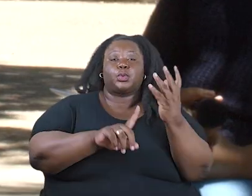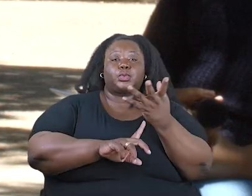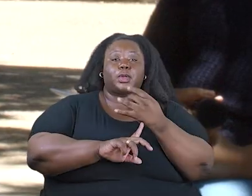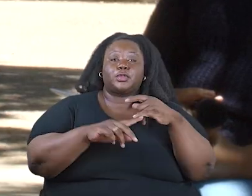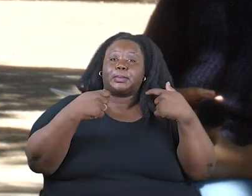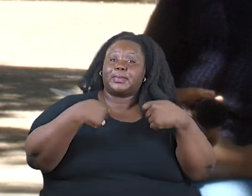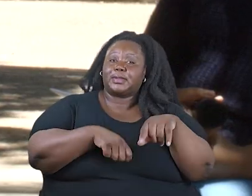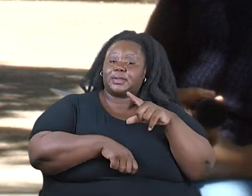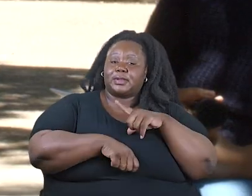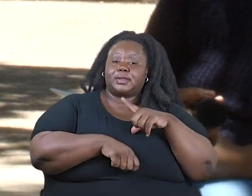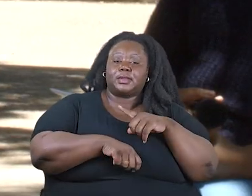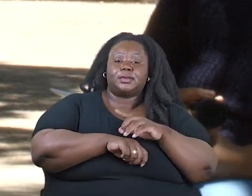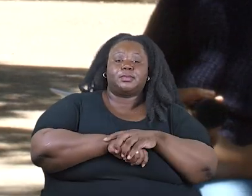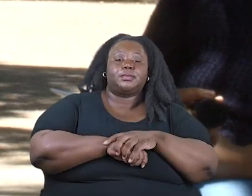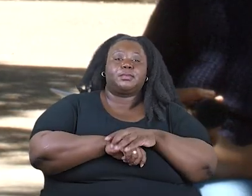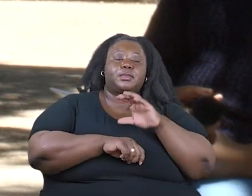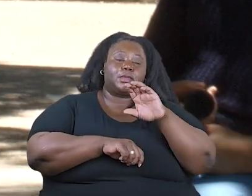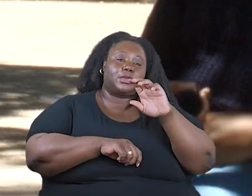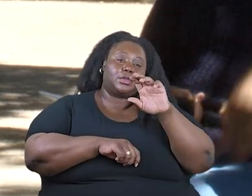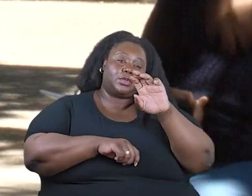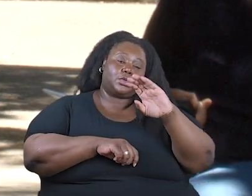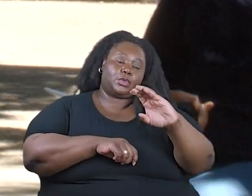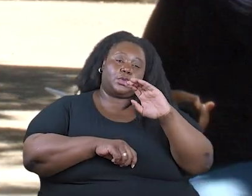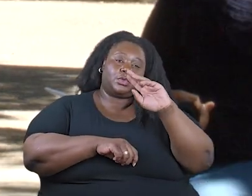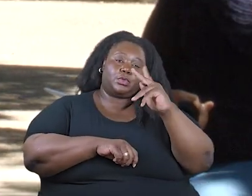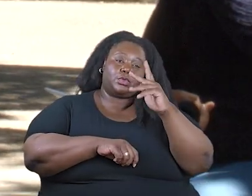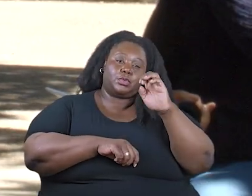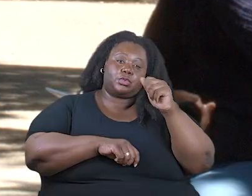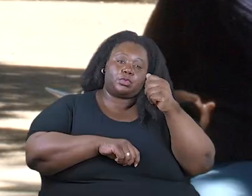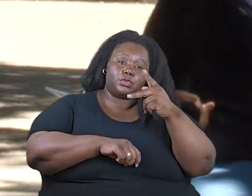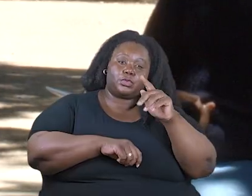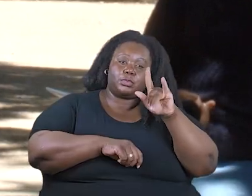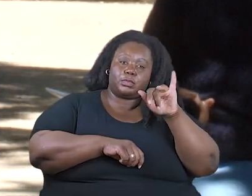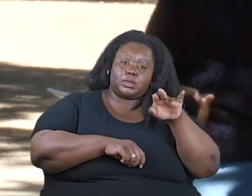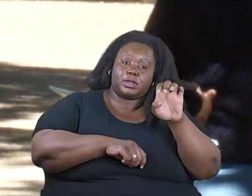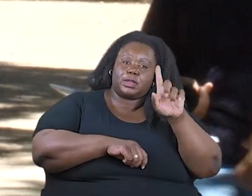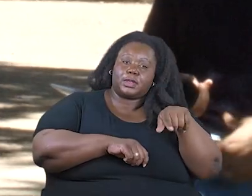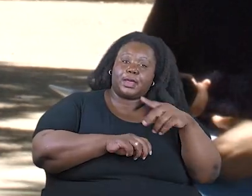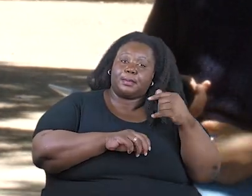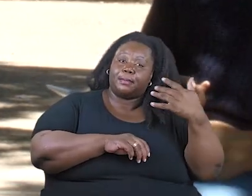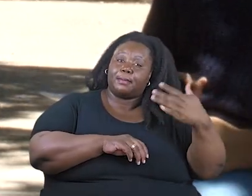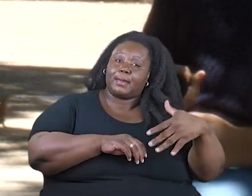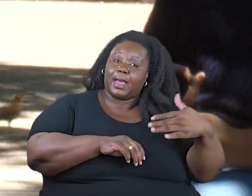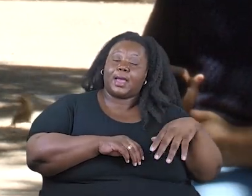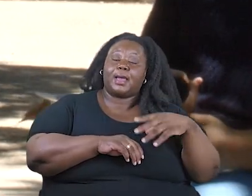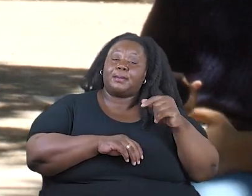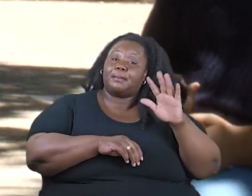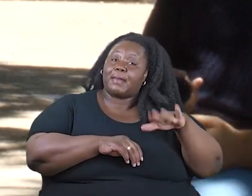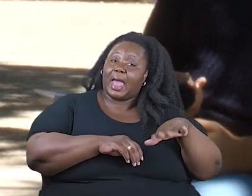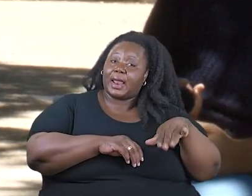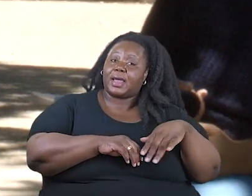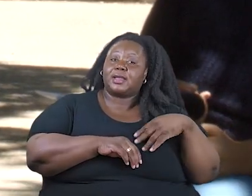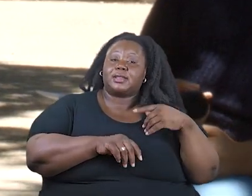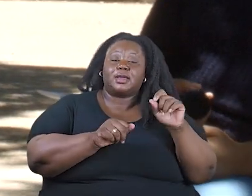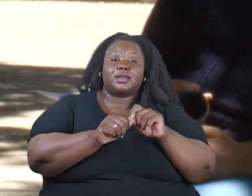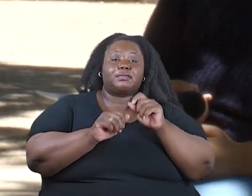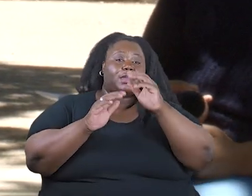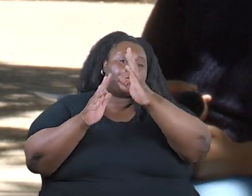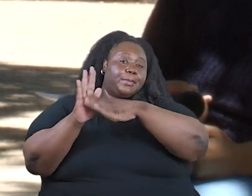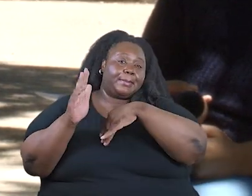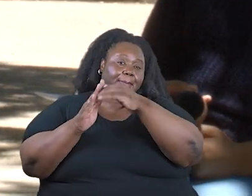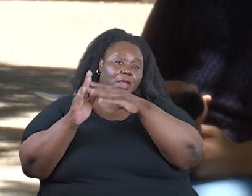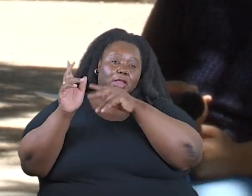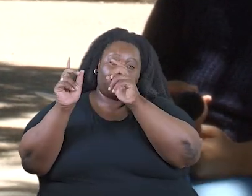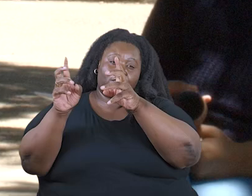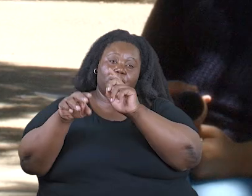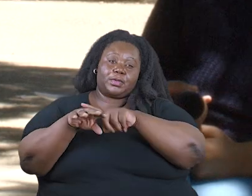deveria ter o que ele chama de cheap line, uma linha barata. Quer dizer, ao mesmo tempo que ele produzia pinturas que